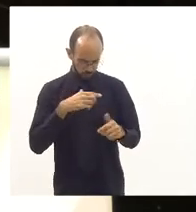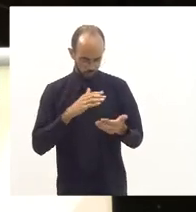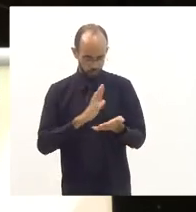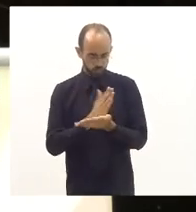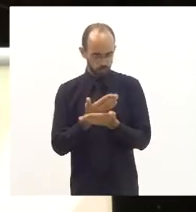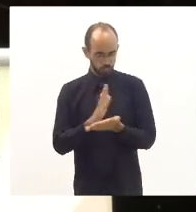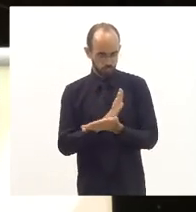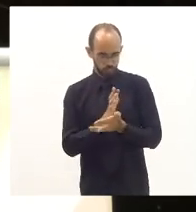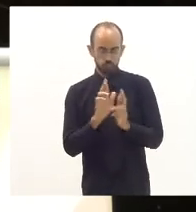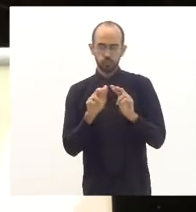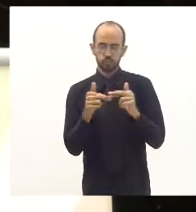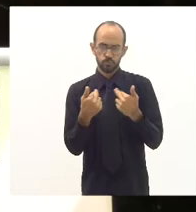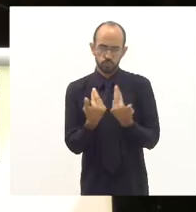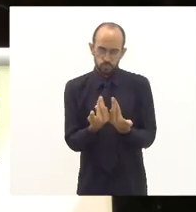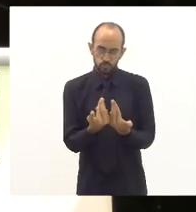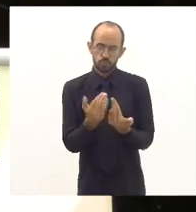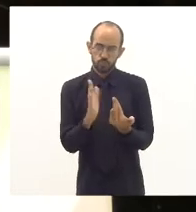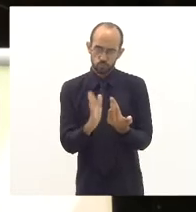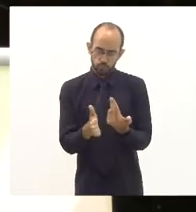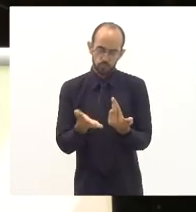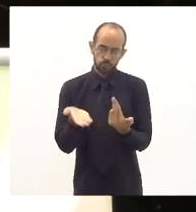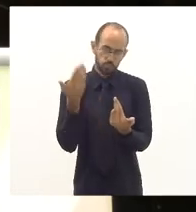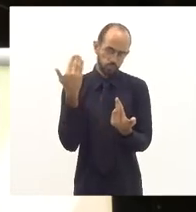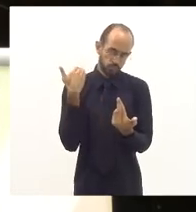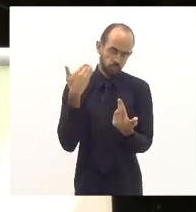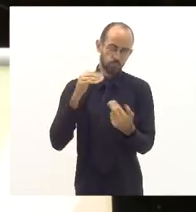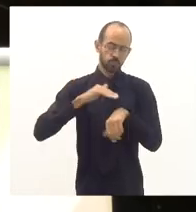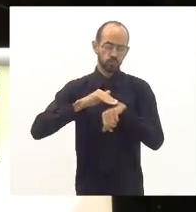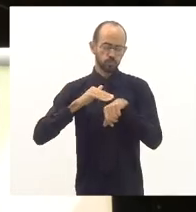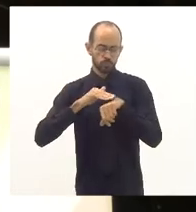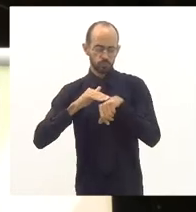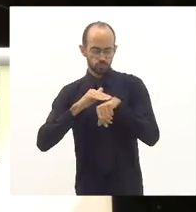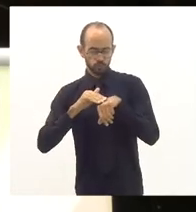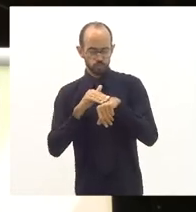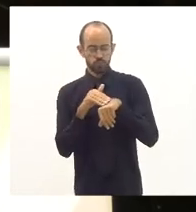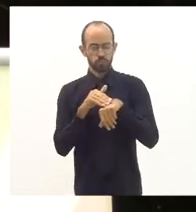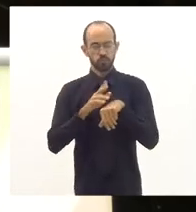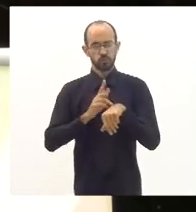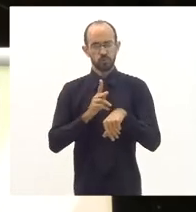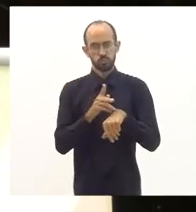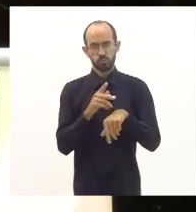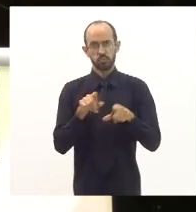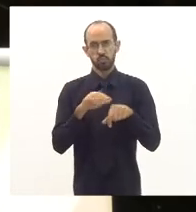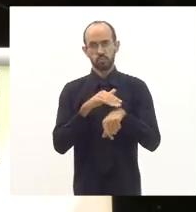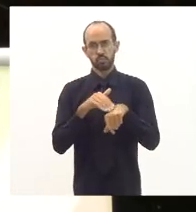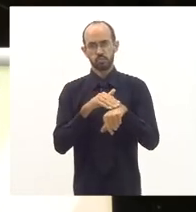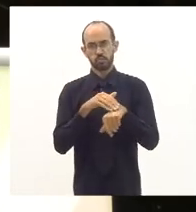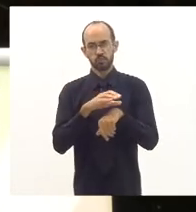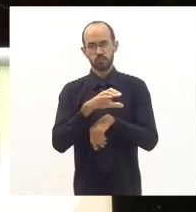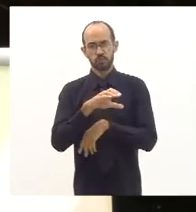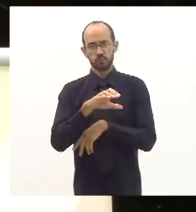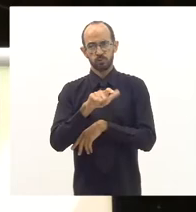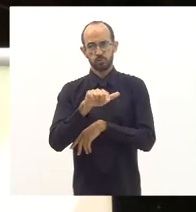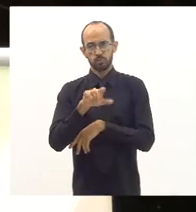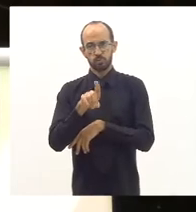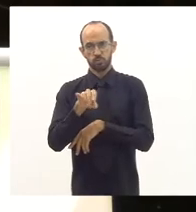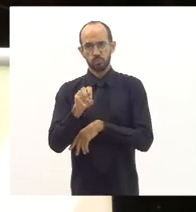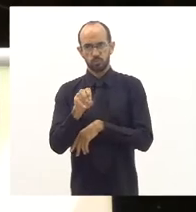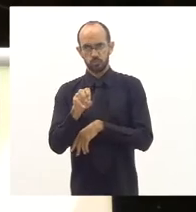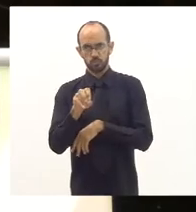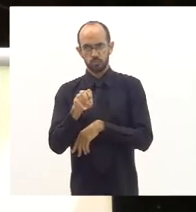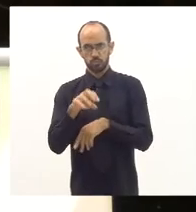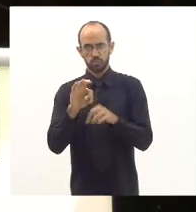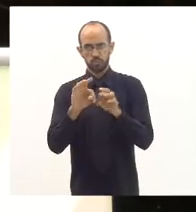reuniões já para conversar sobre as pautas. Sempre converso com o Cláudio, que todas